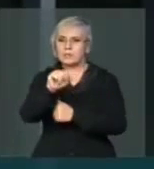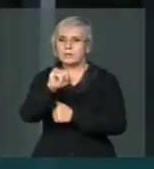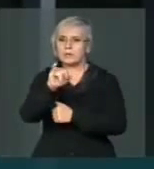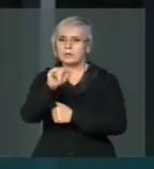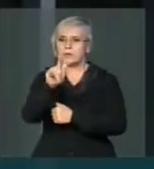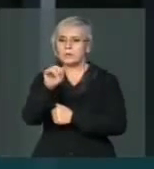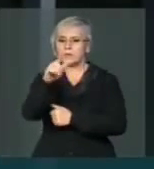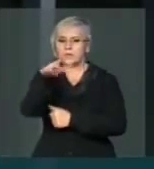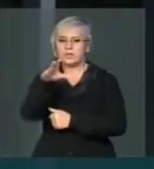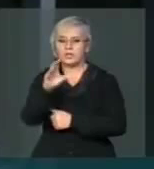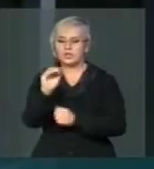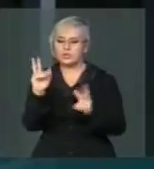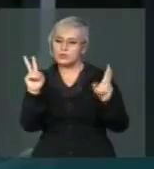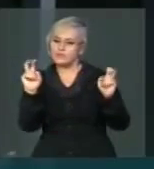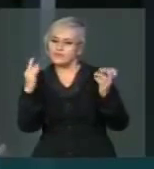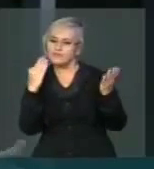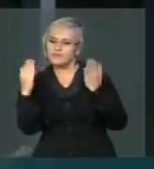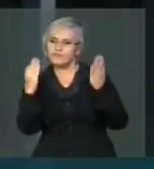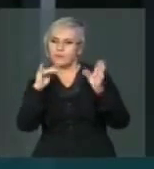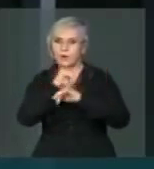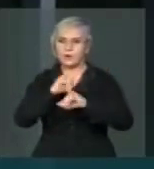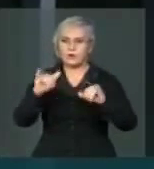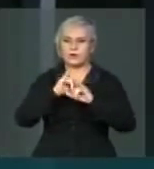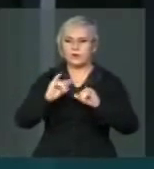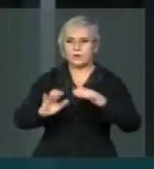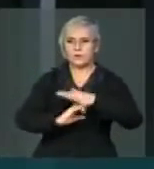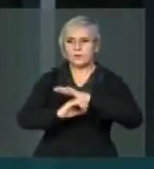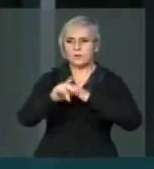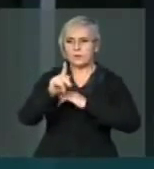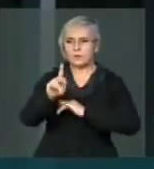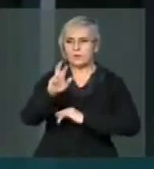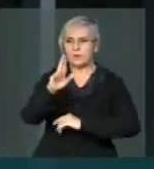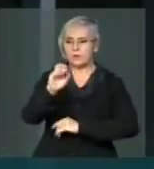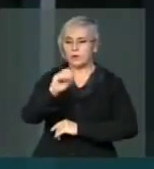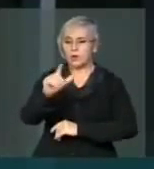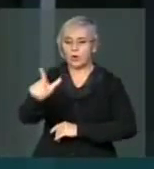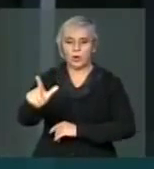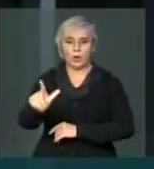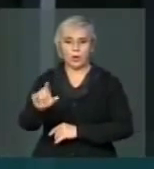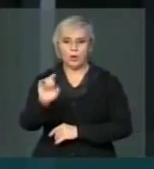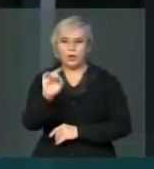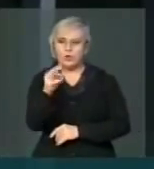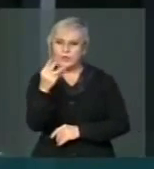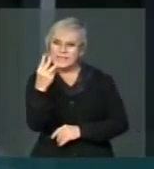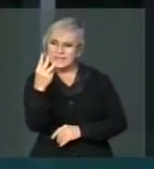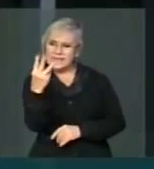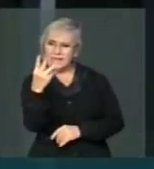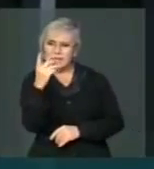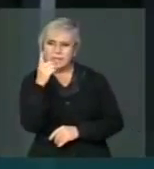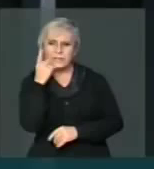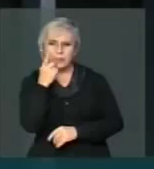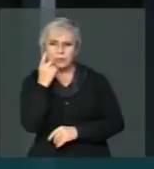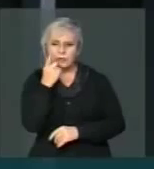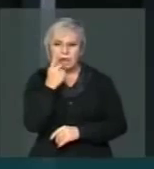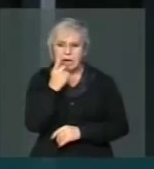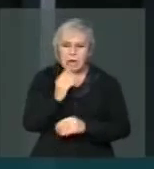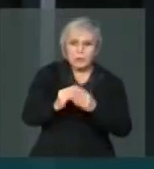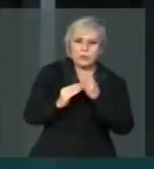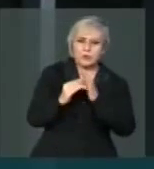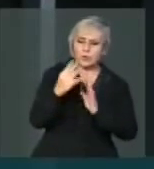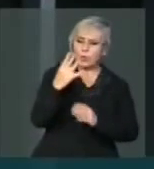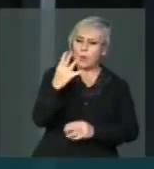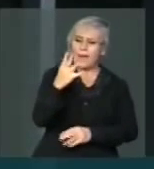às informações que estão sendo captadas pela Kroll? Só ter 3 parlamentares ou 4 com acesso a